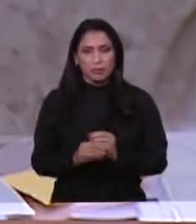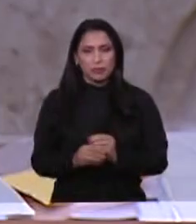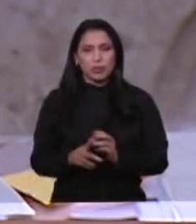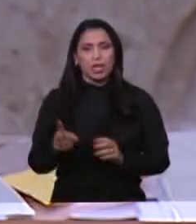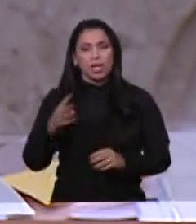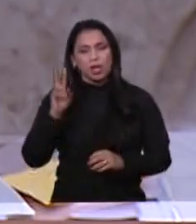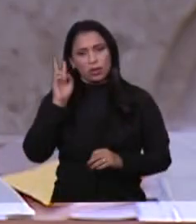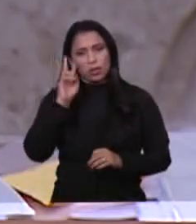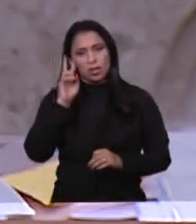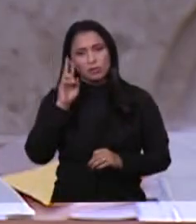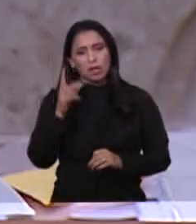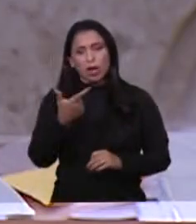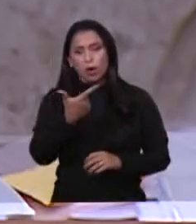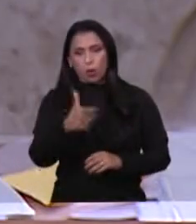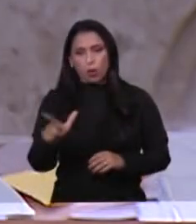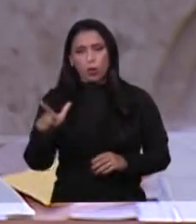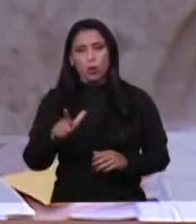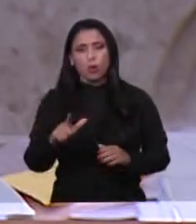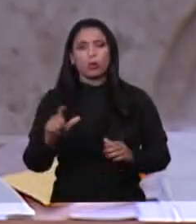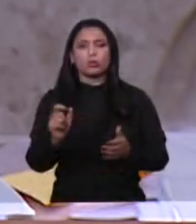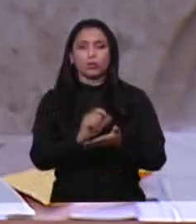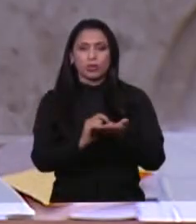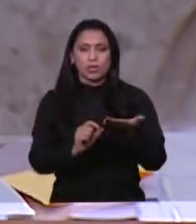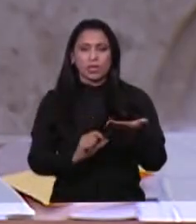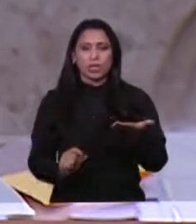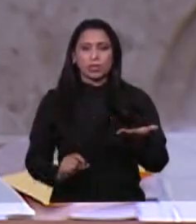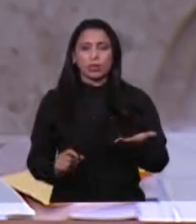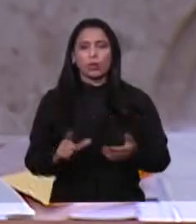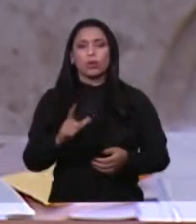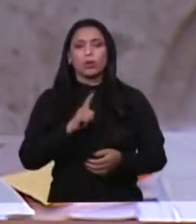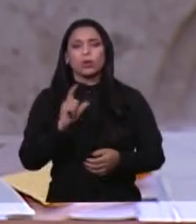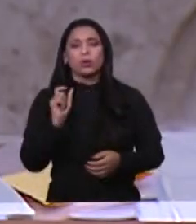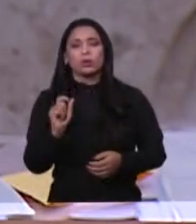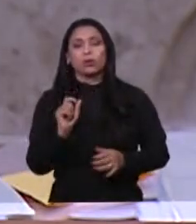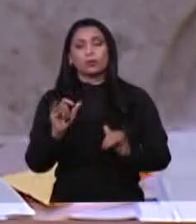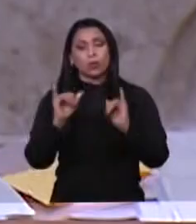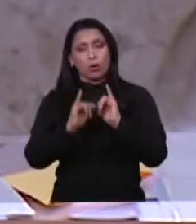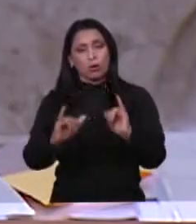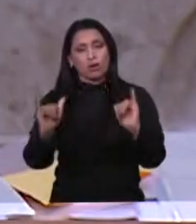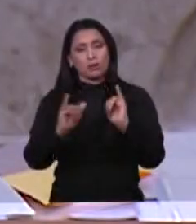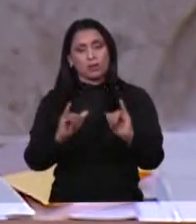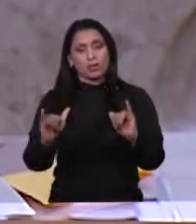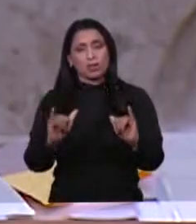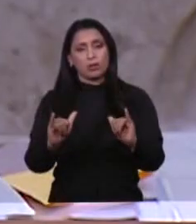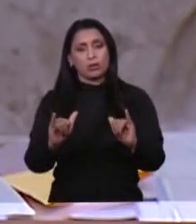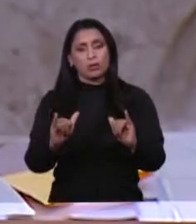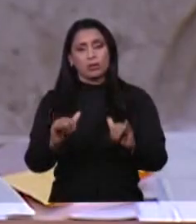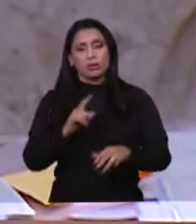mutatis mutandis, claro, quanto à tolerância, à advertência do austríaco